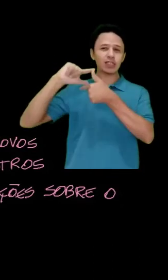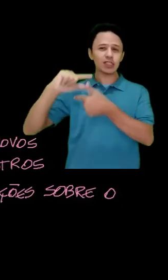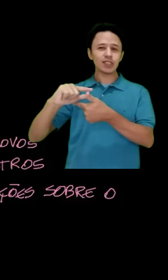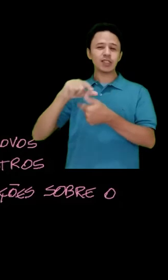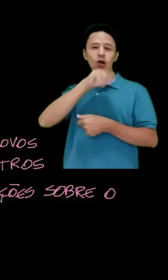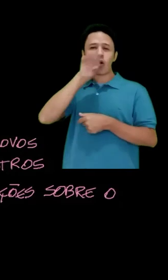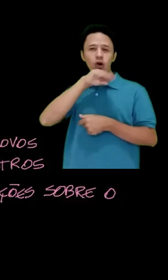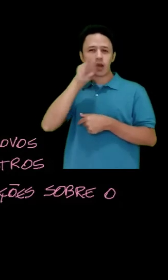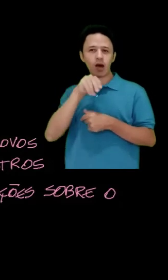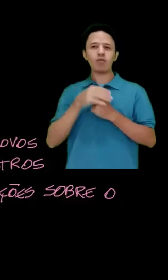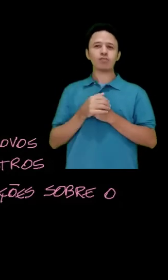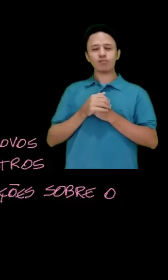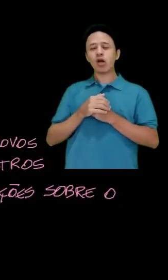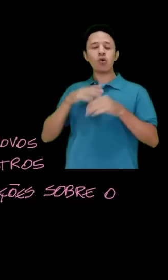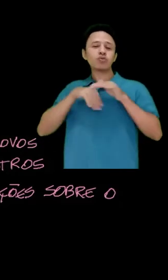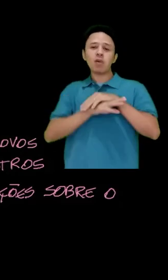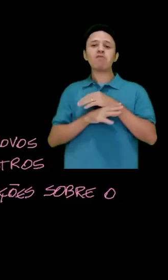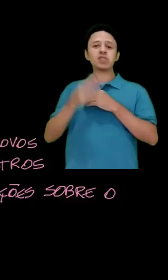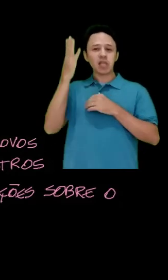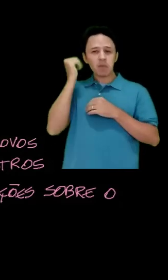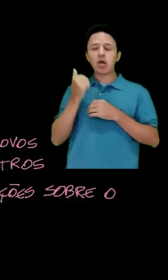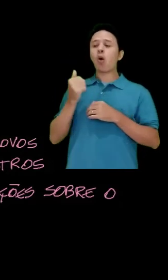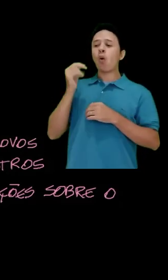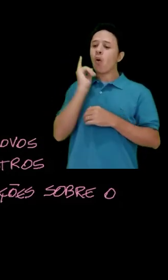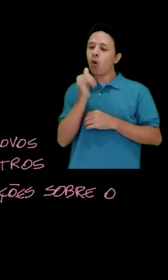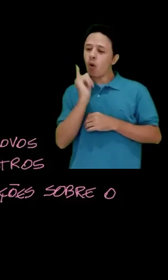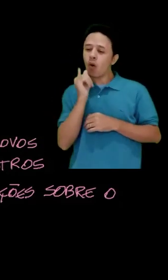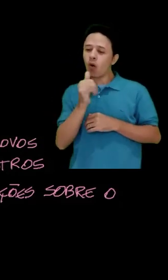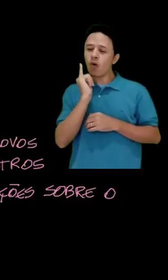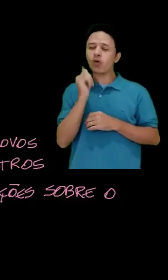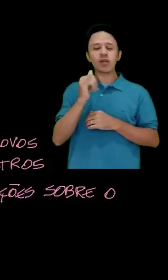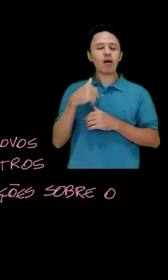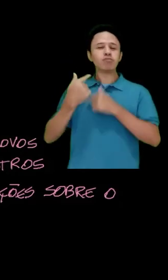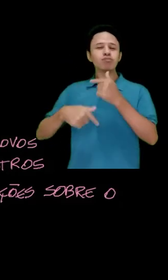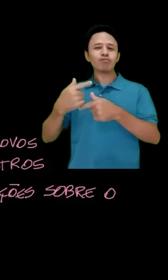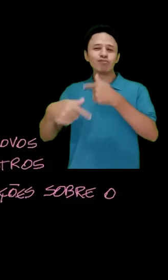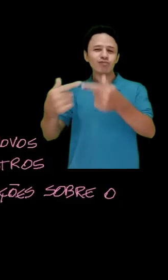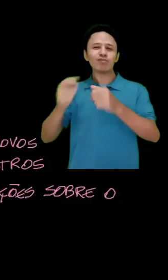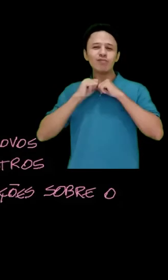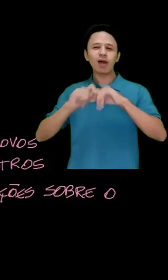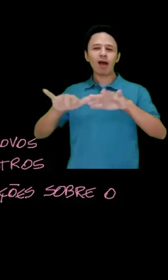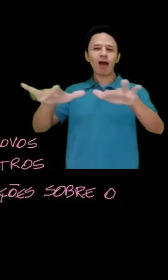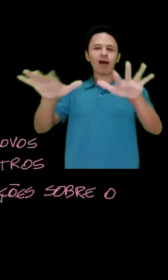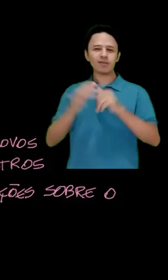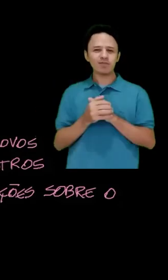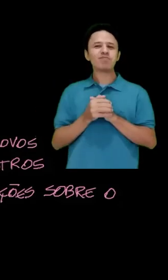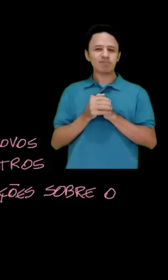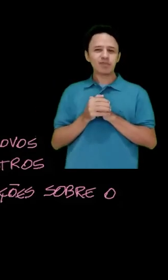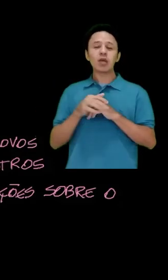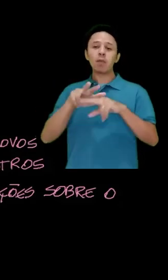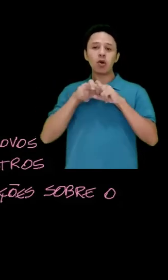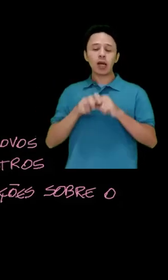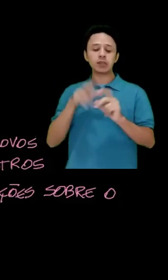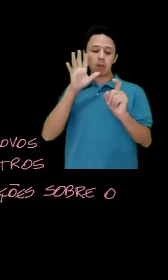por conta do costume de se contar histórias, transmitindo para cada geração. Um dos motivos destes